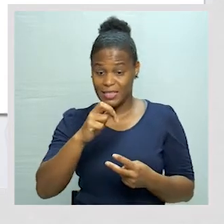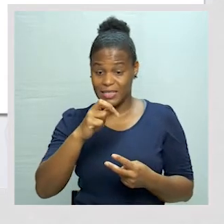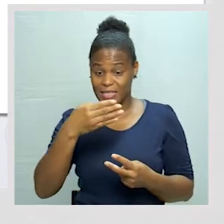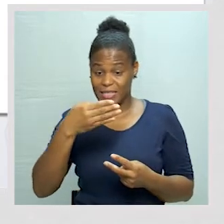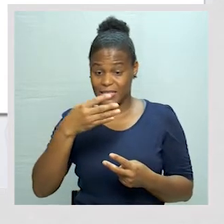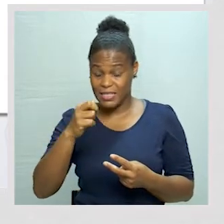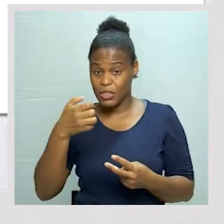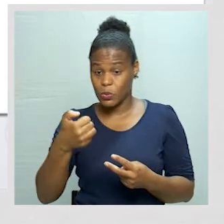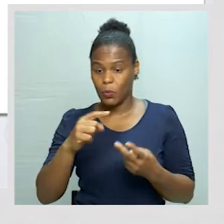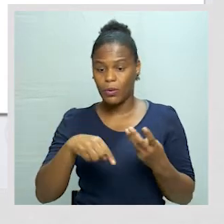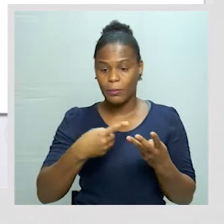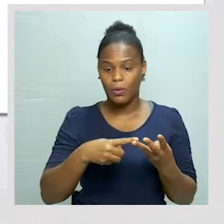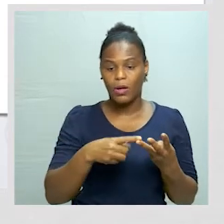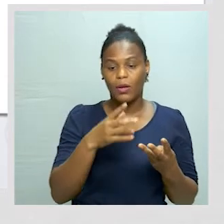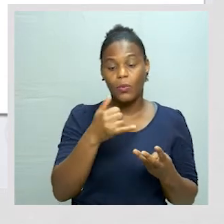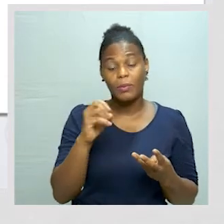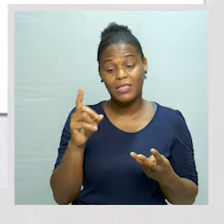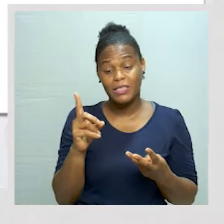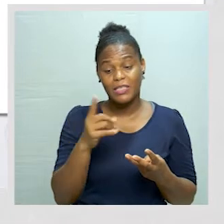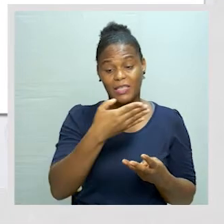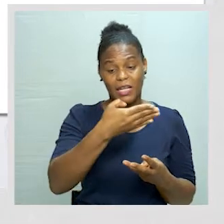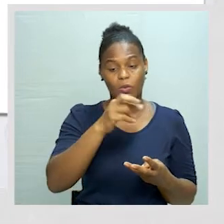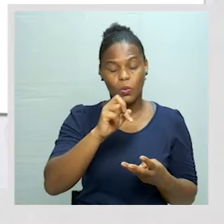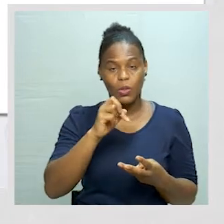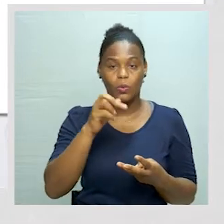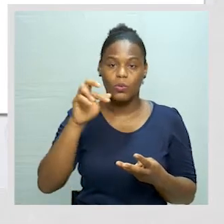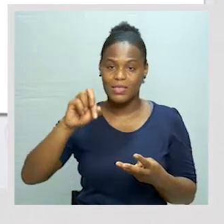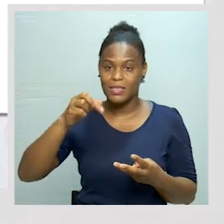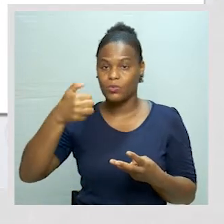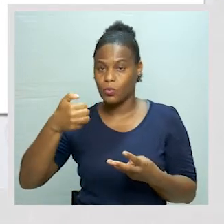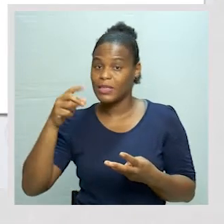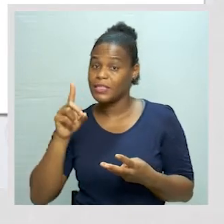78.535 e, finalmente, em 2016, por